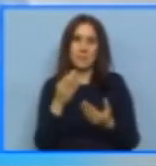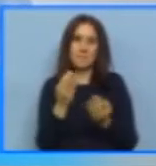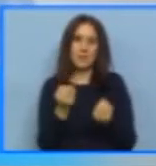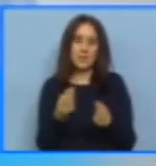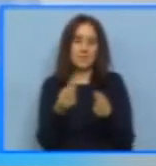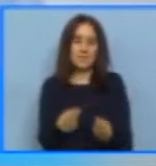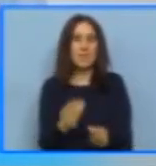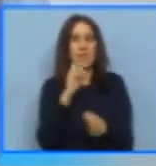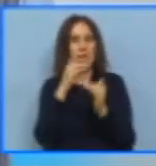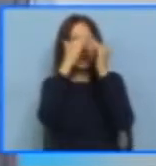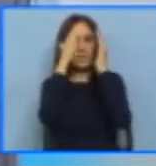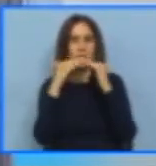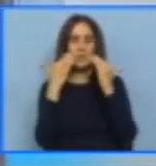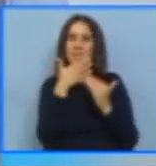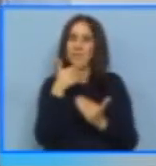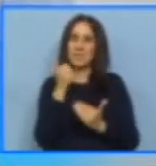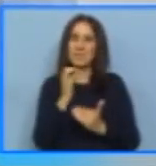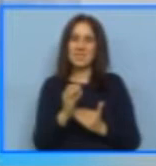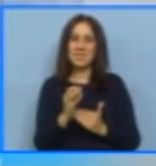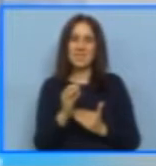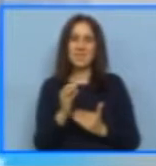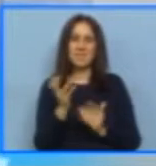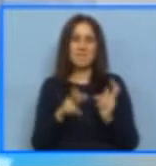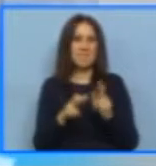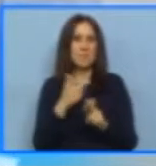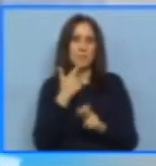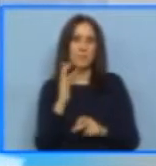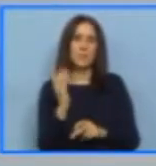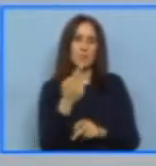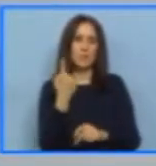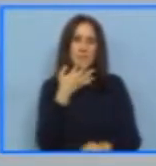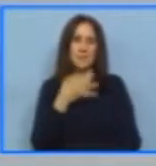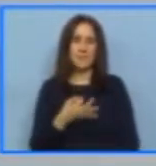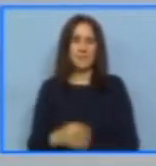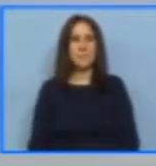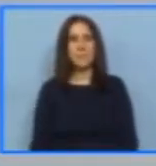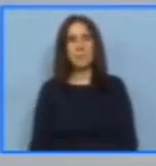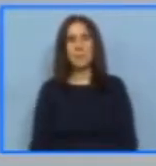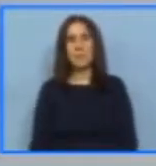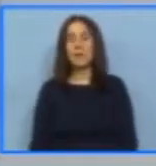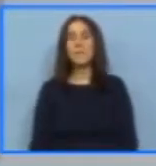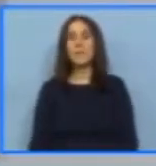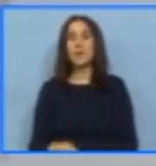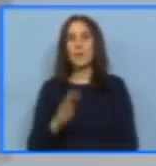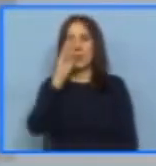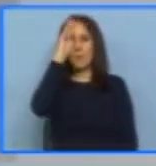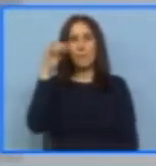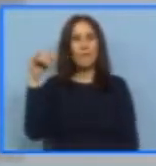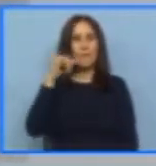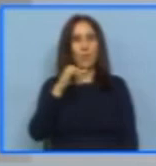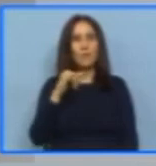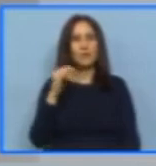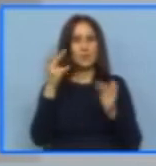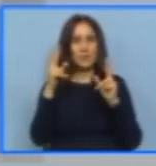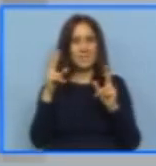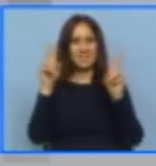Isso vai ser, certeza, muito bonito e trazer muitos frutos para todos. Com o Papa em altos voos, em muitas viagens, esse é também o título